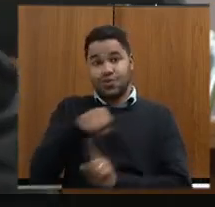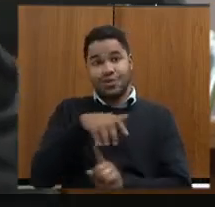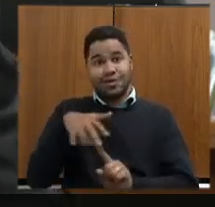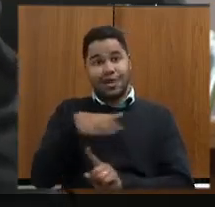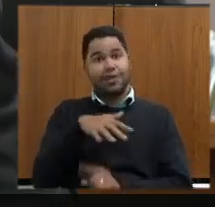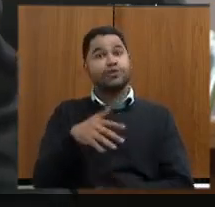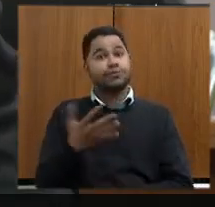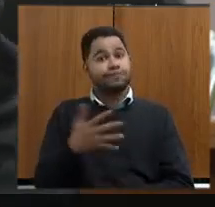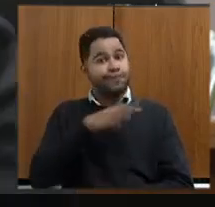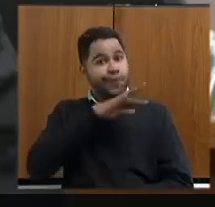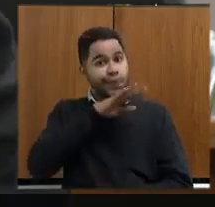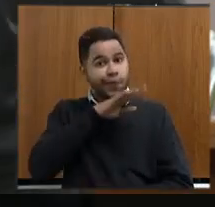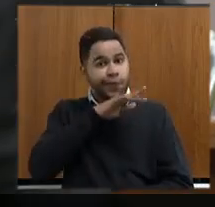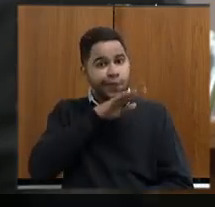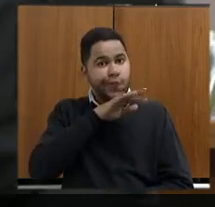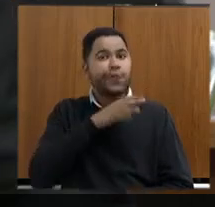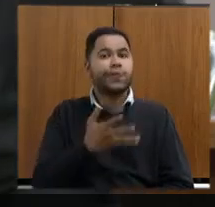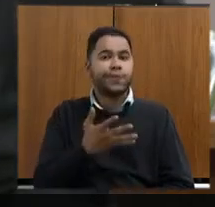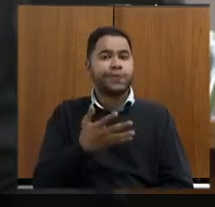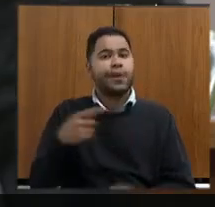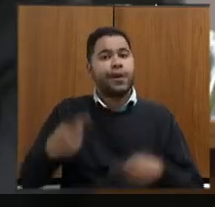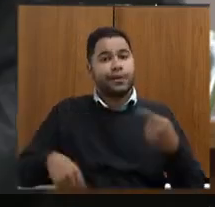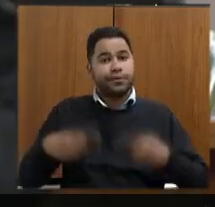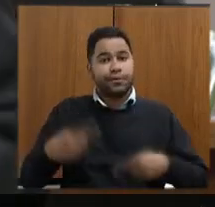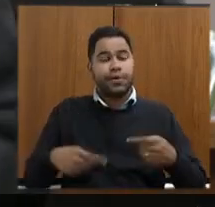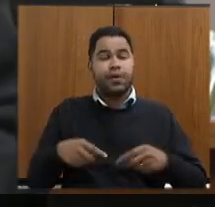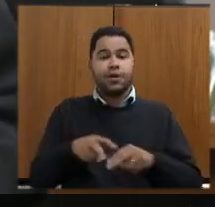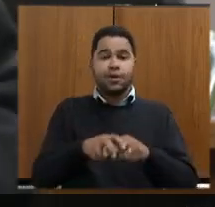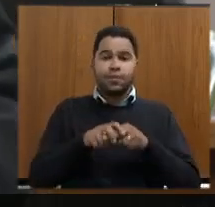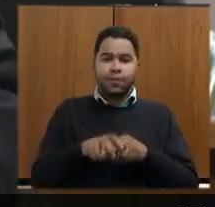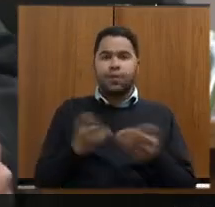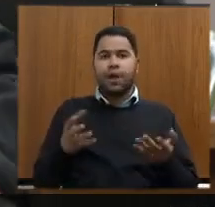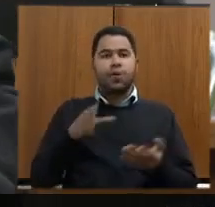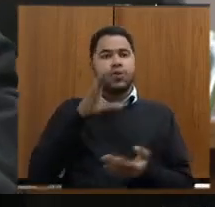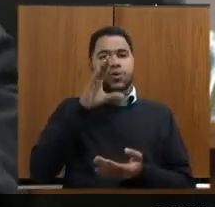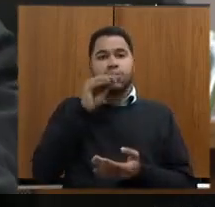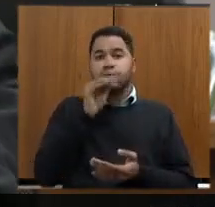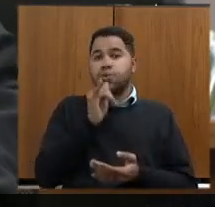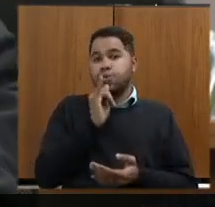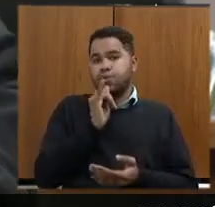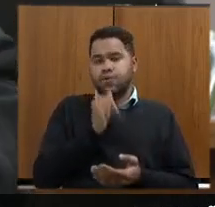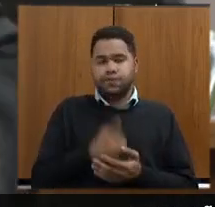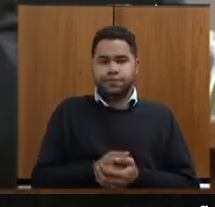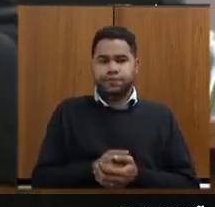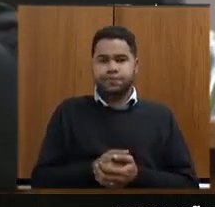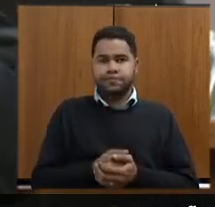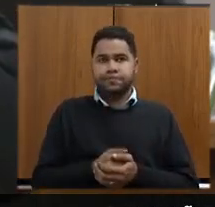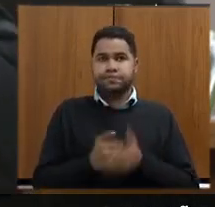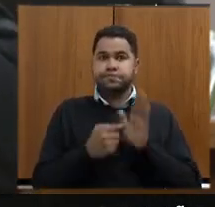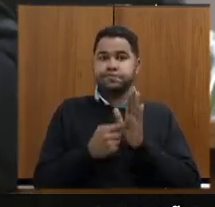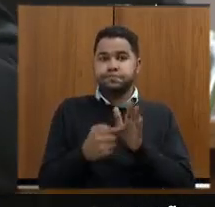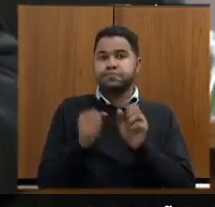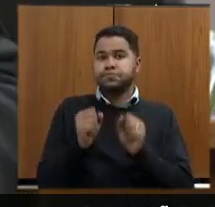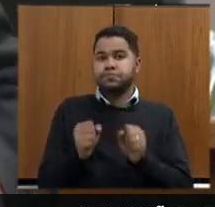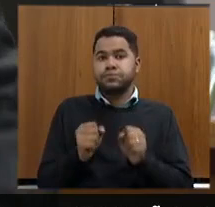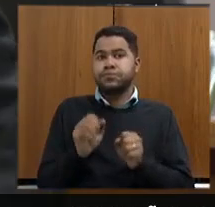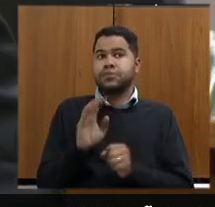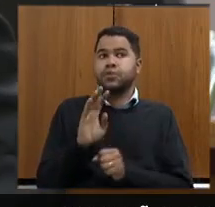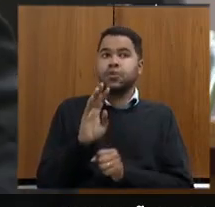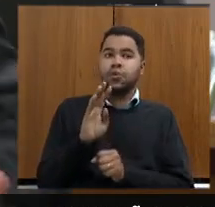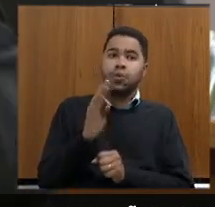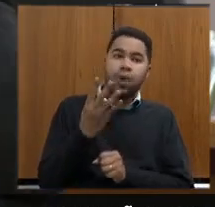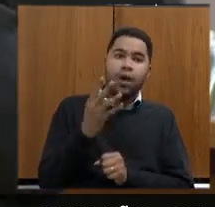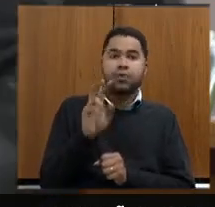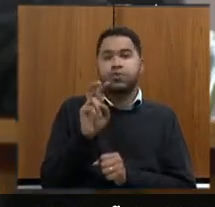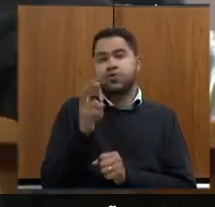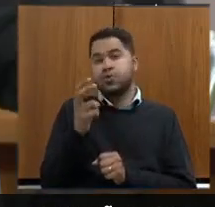seria ruim para esse debate em relação aos servidores por exemplo você tem previsões podem durar quatro cinco